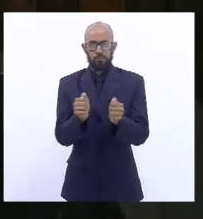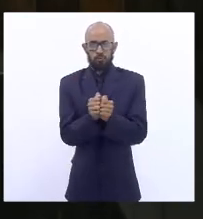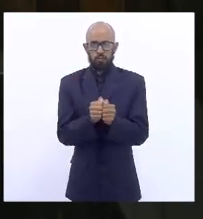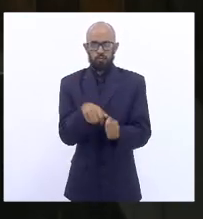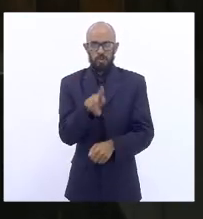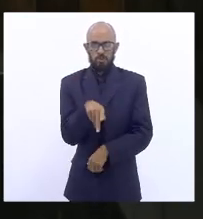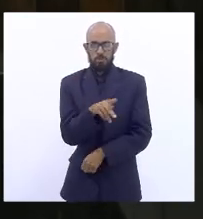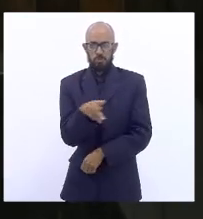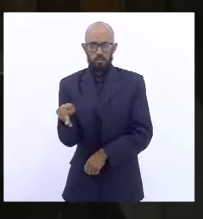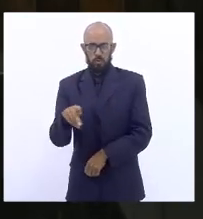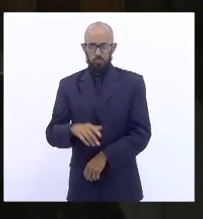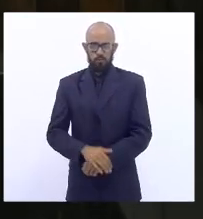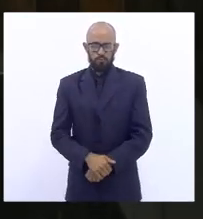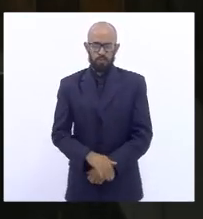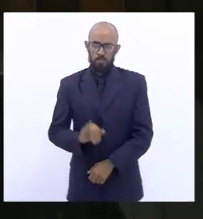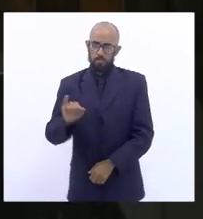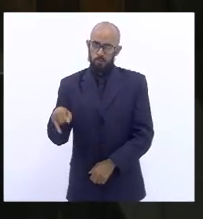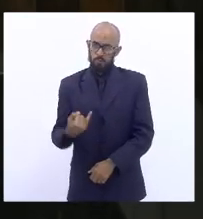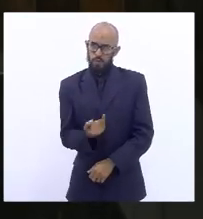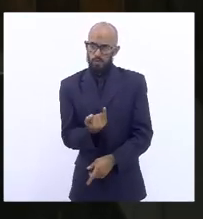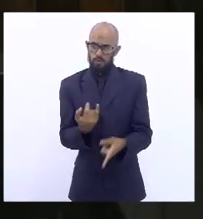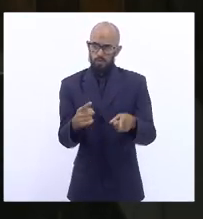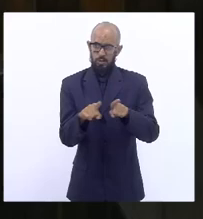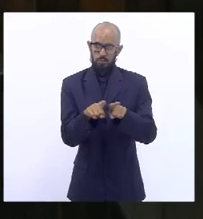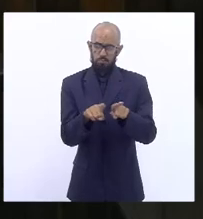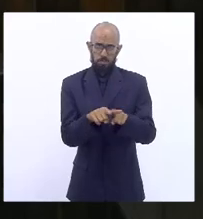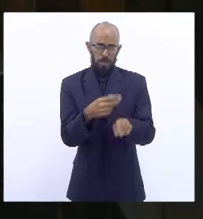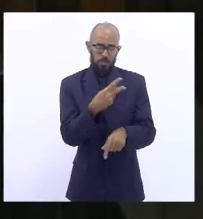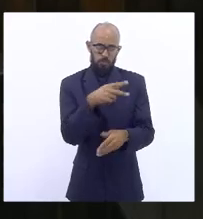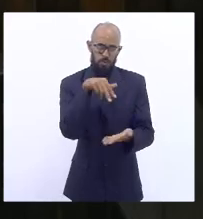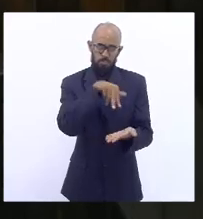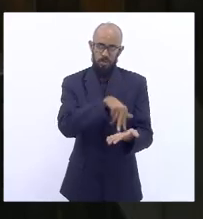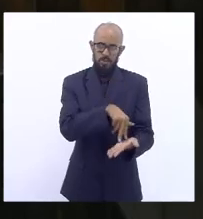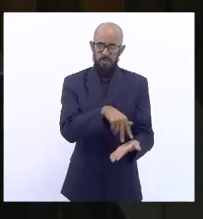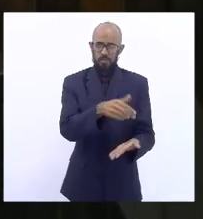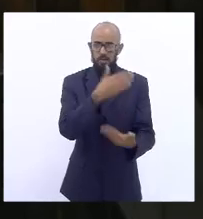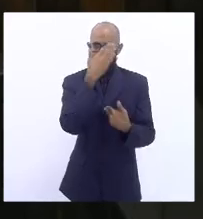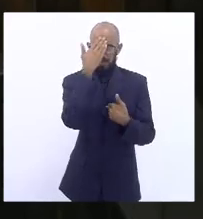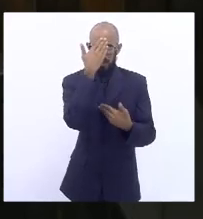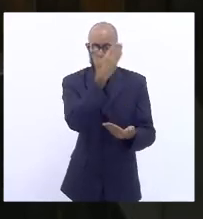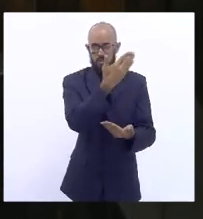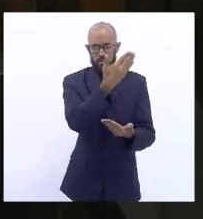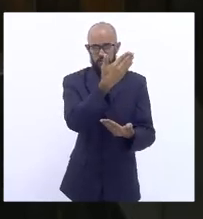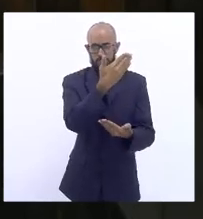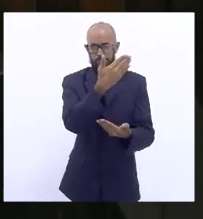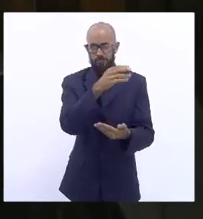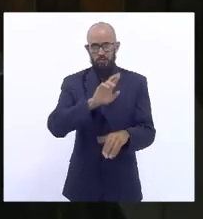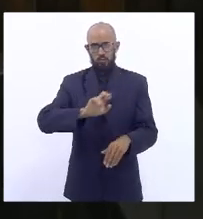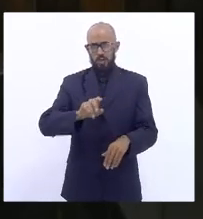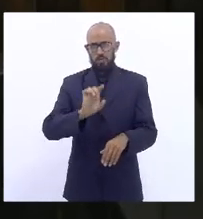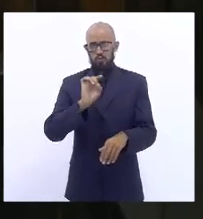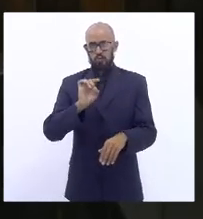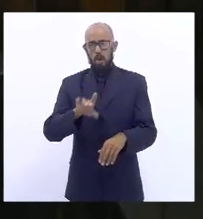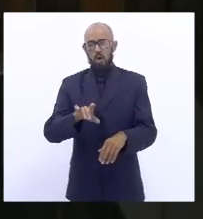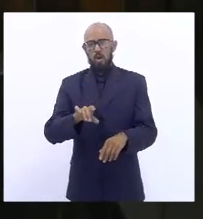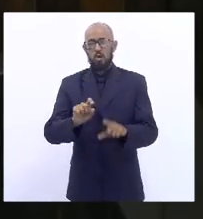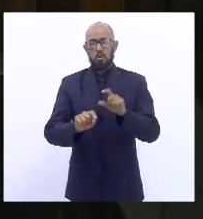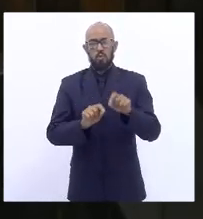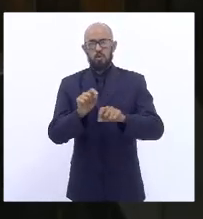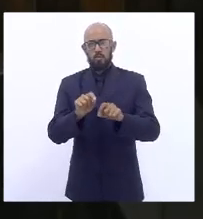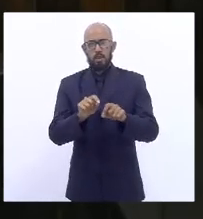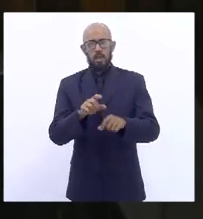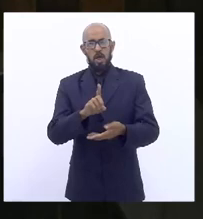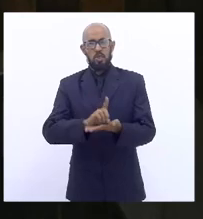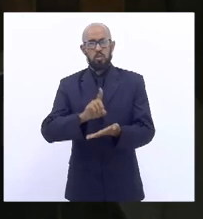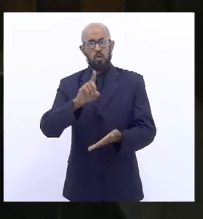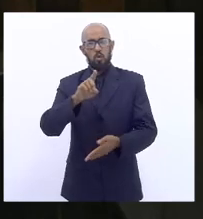pastoral. Aproveito a presença de Vossa Excelência para agradecer não apenas a Dom